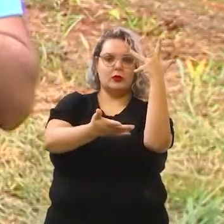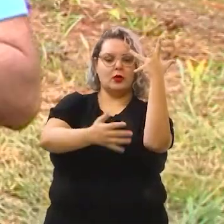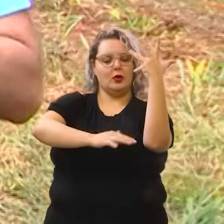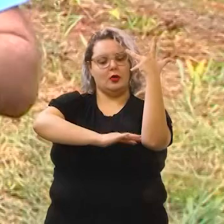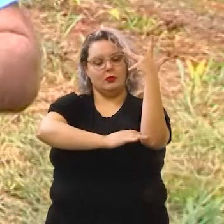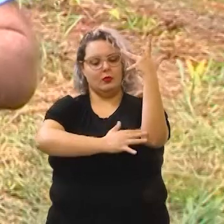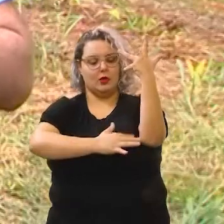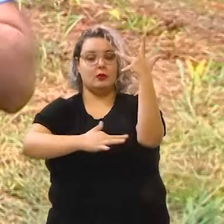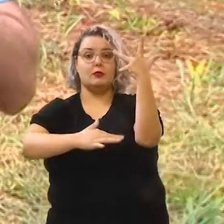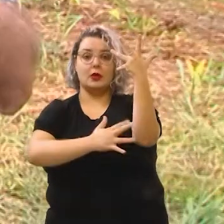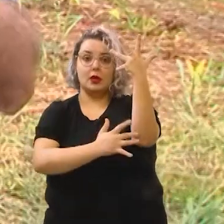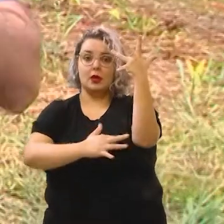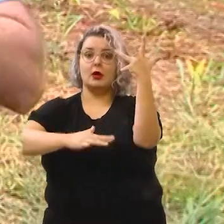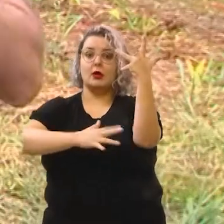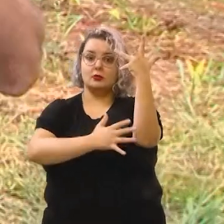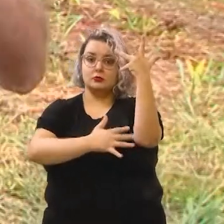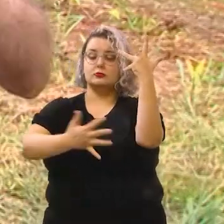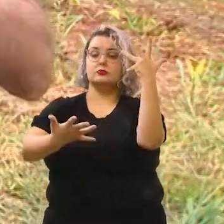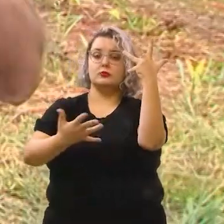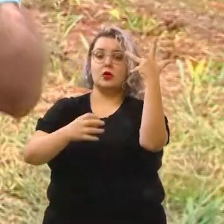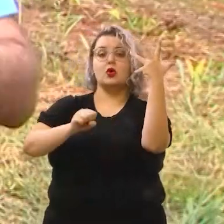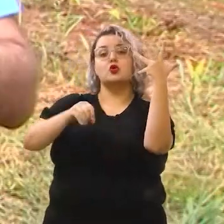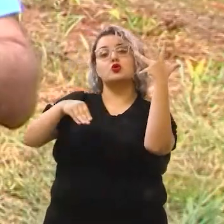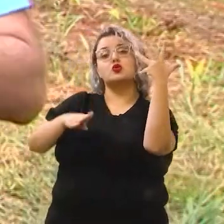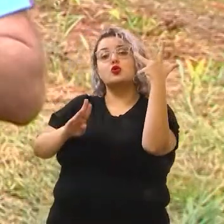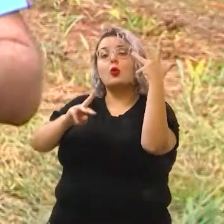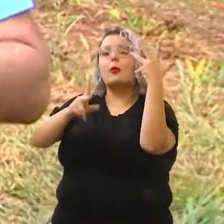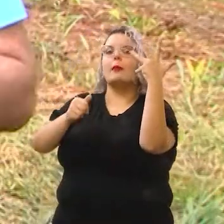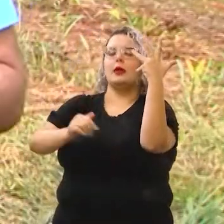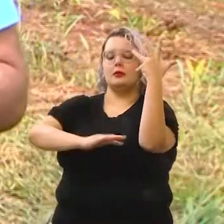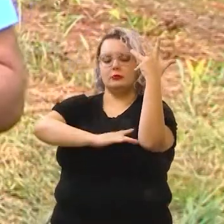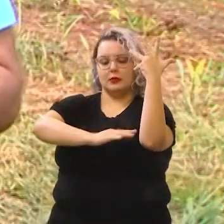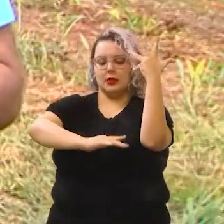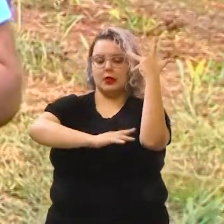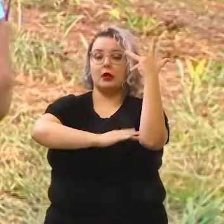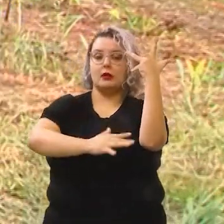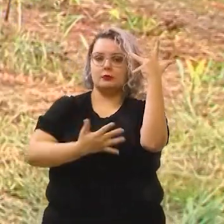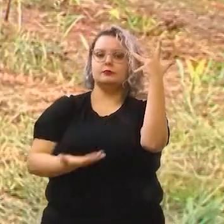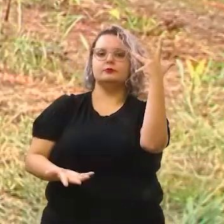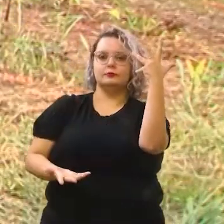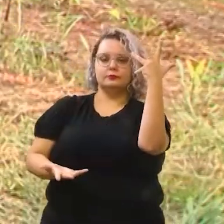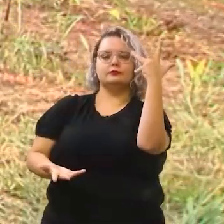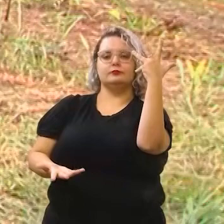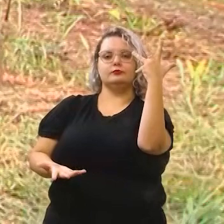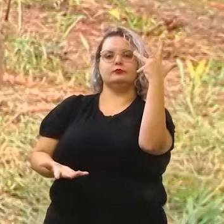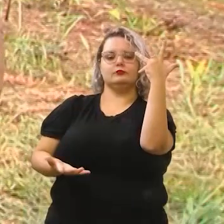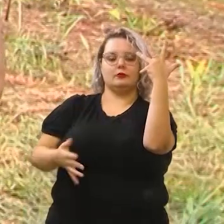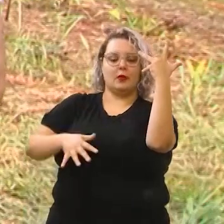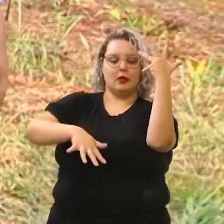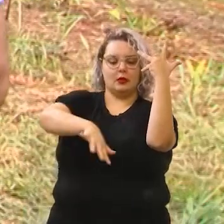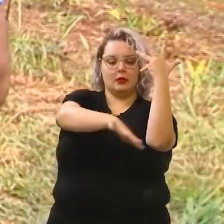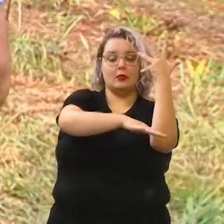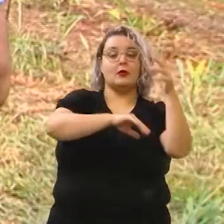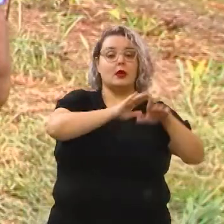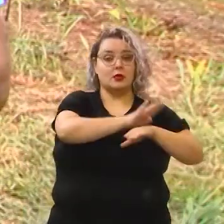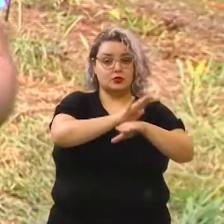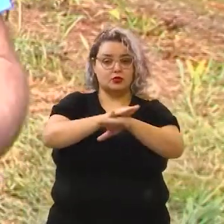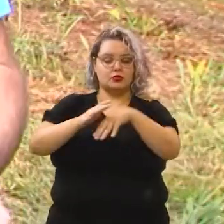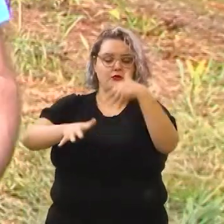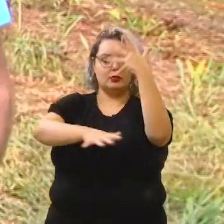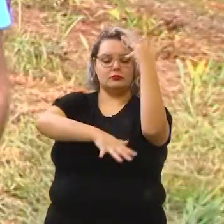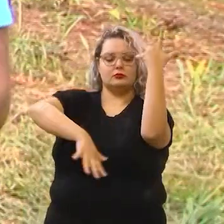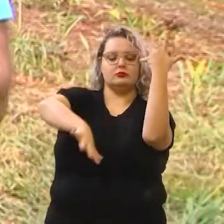com sombra e luz, uma vez que as árvores elas vão sombrear mais esse ambiente. A árvore ela vai